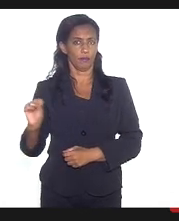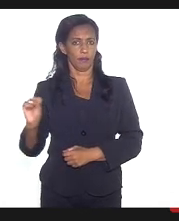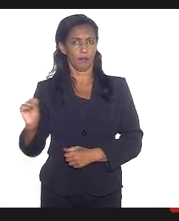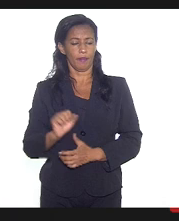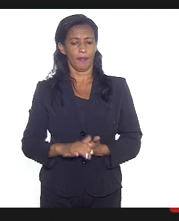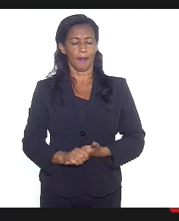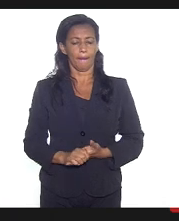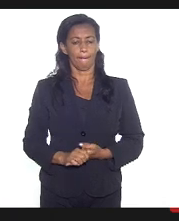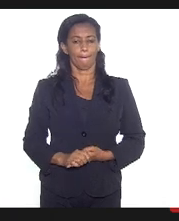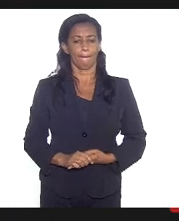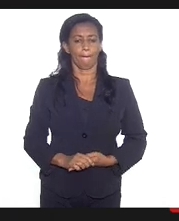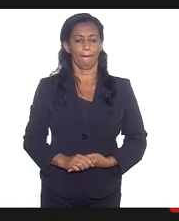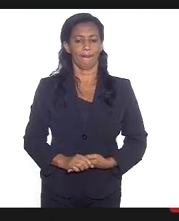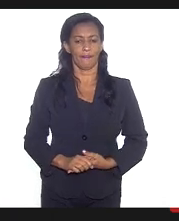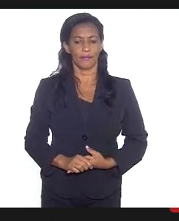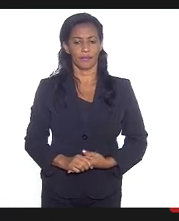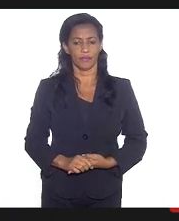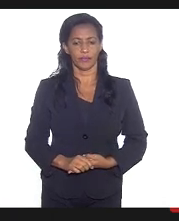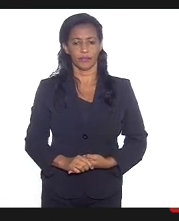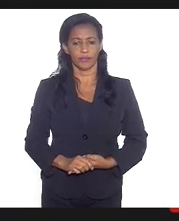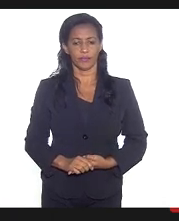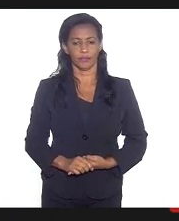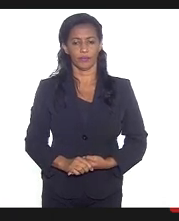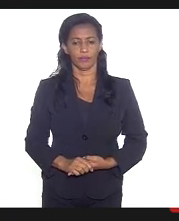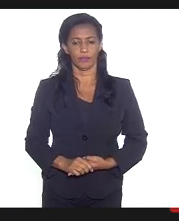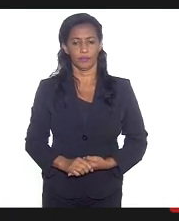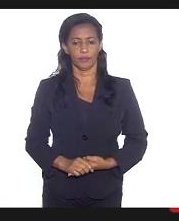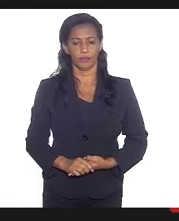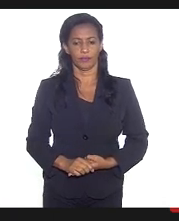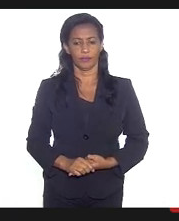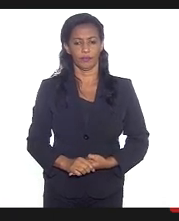13.988. Pode passar, Fortunato, por favor.